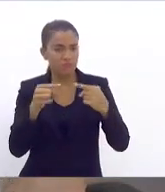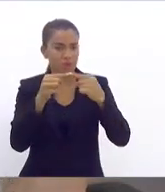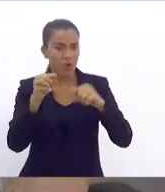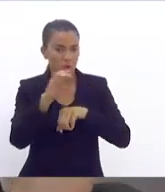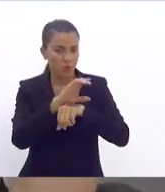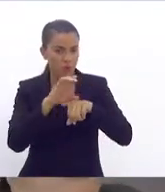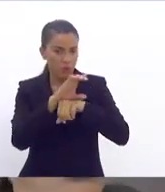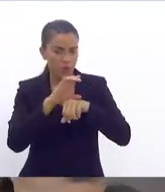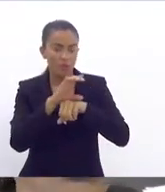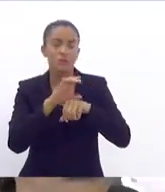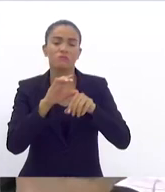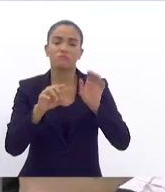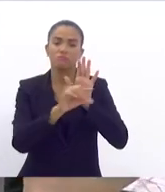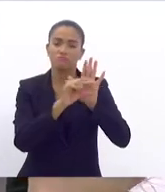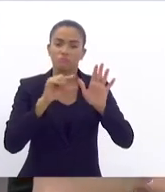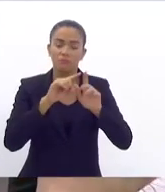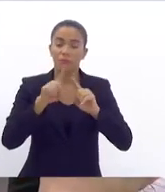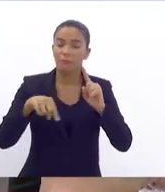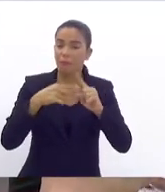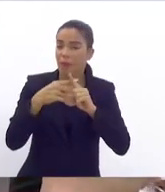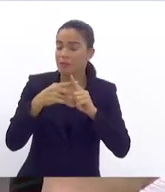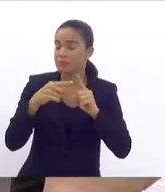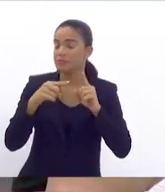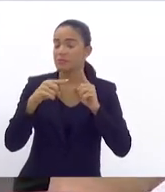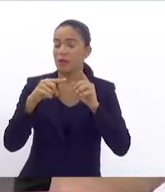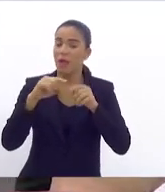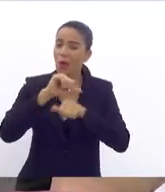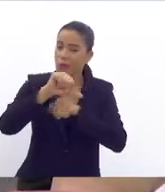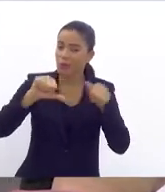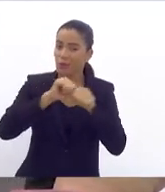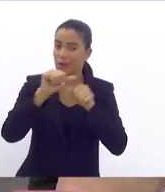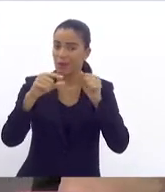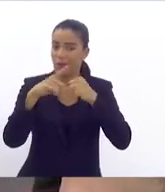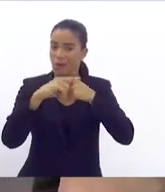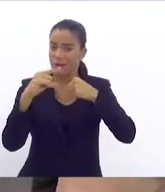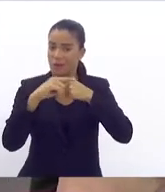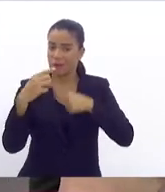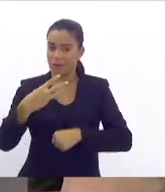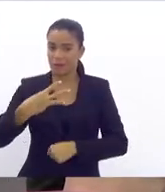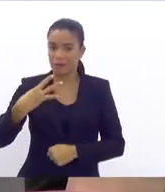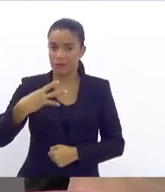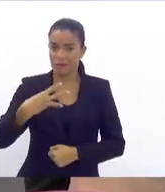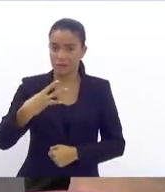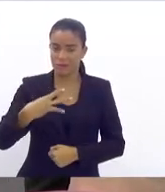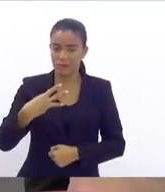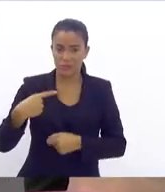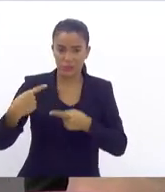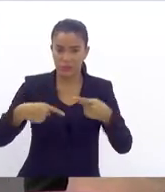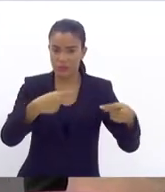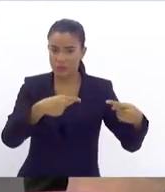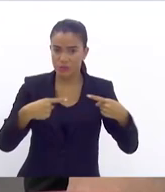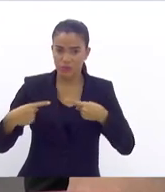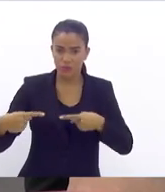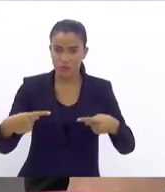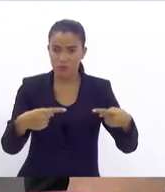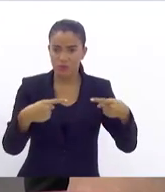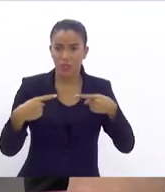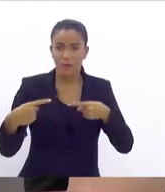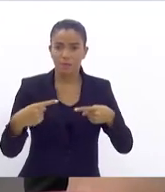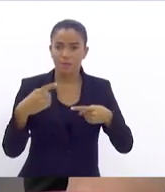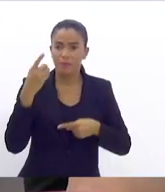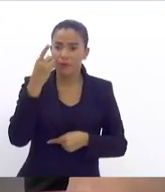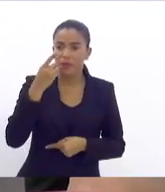emenda, alterando o artigo 3º, tornando-lhe autorizativo. Em discussão,